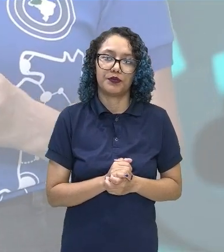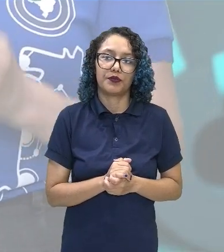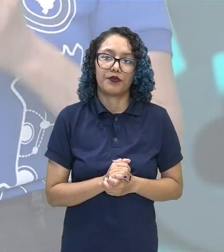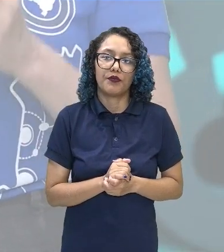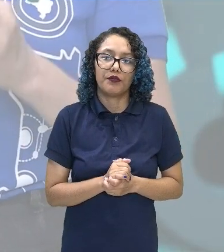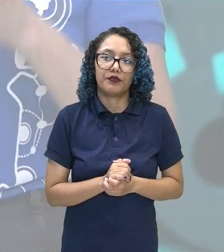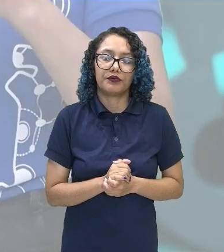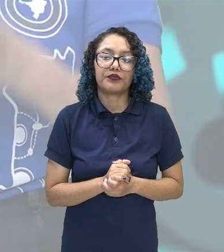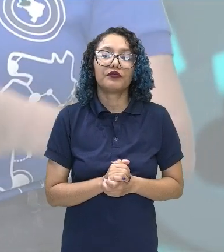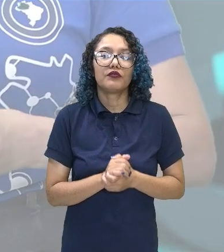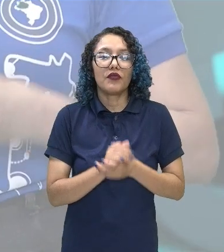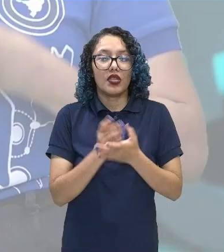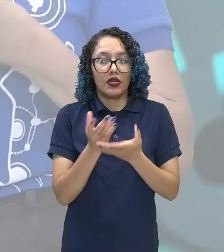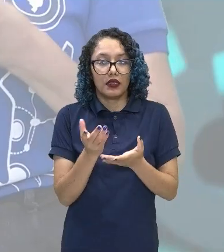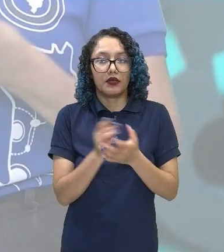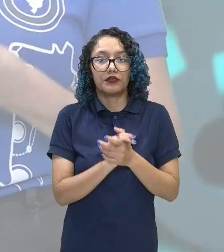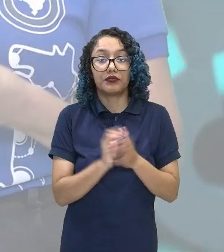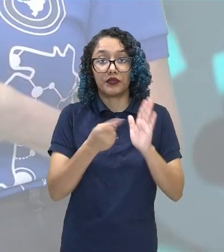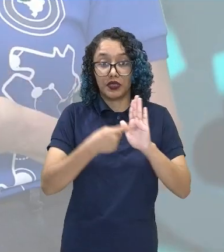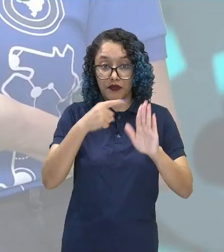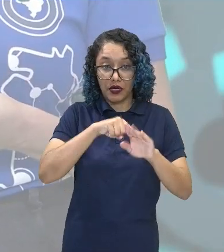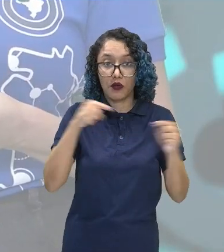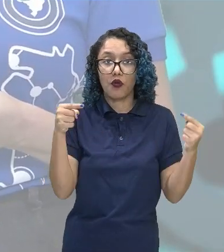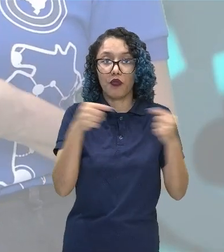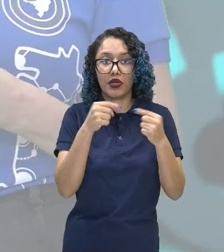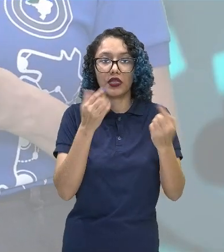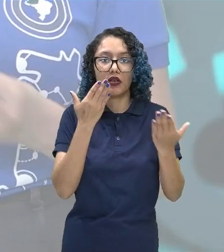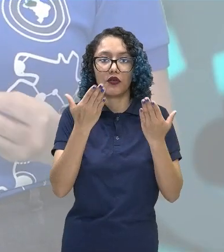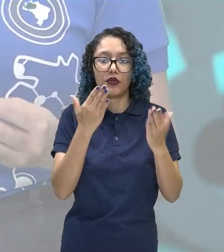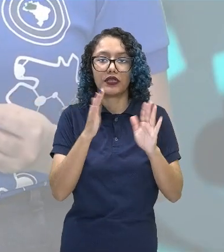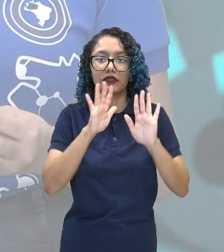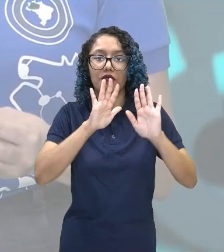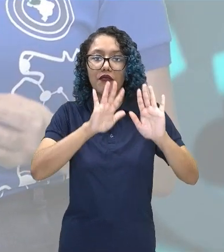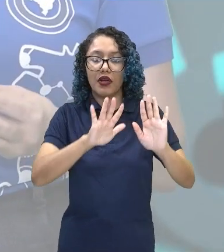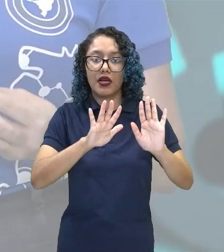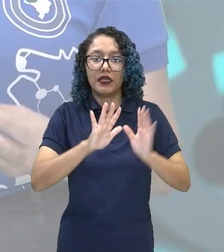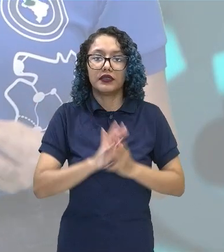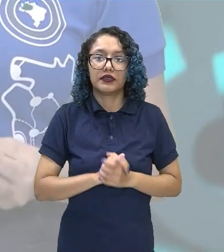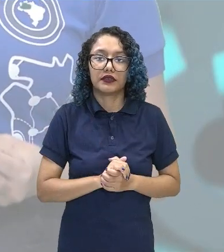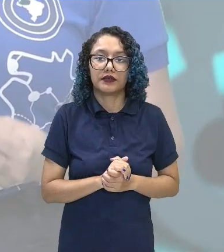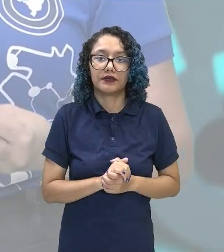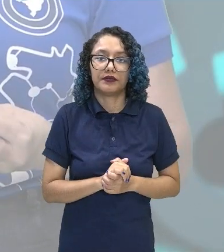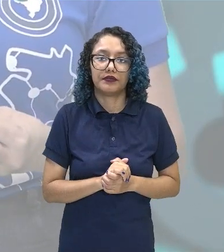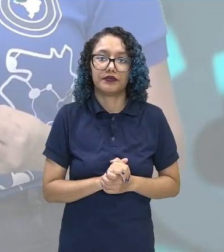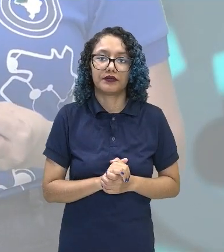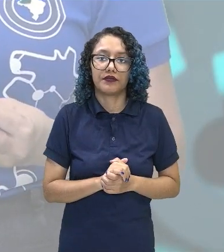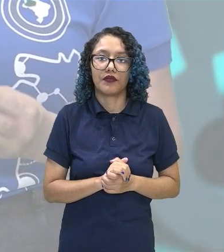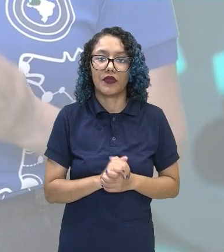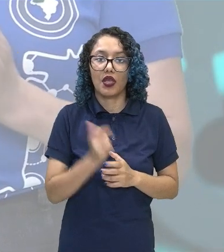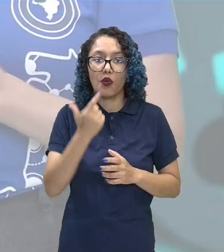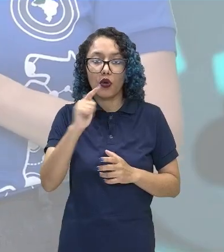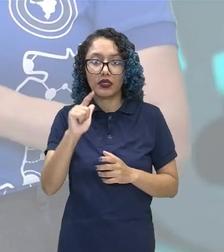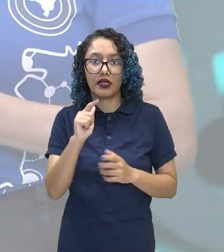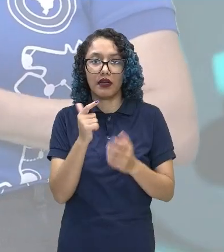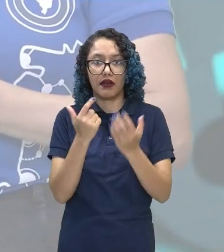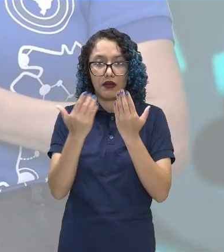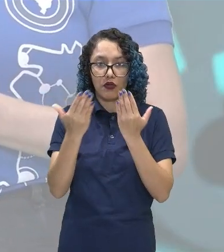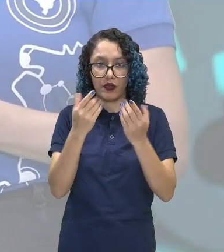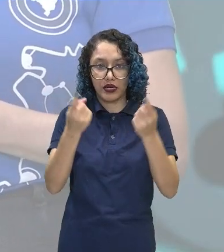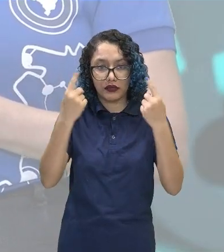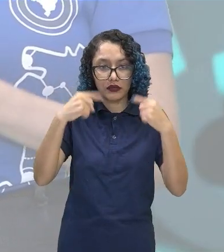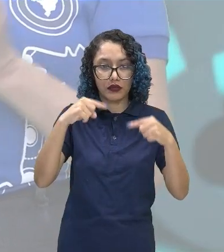chamada de comparação, mas é uma comparação que se faz de um termo a outro.